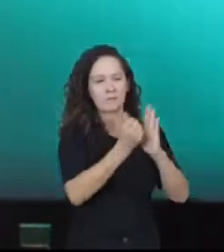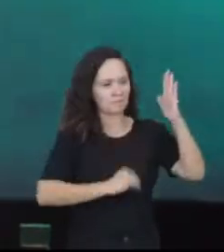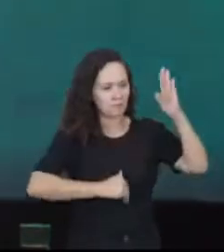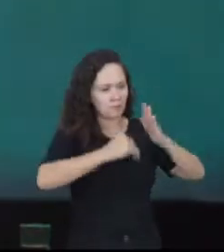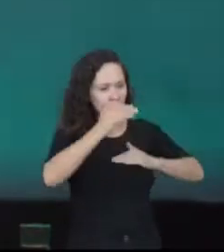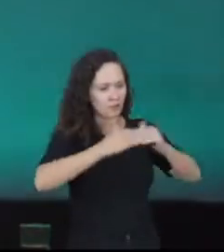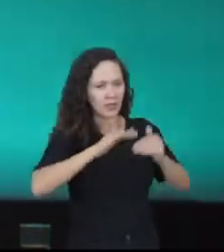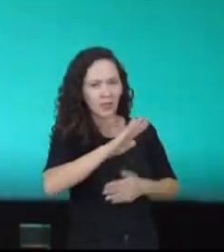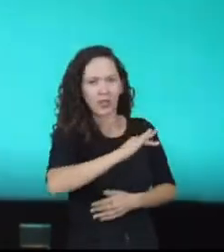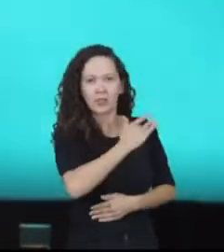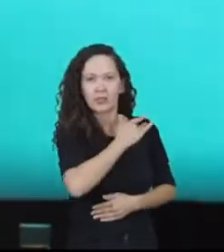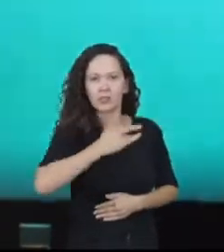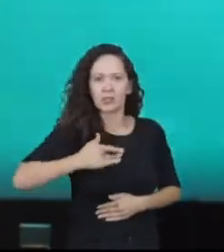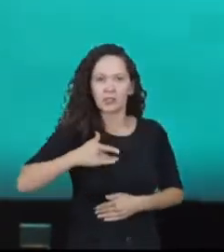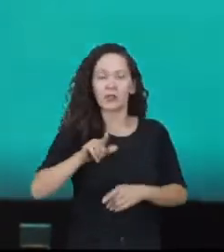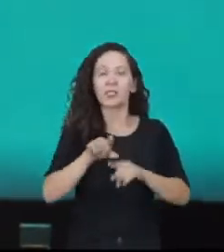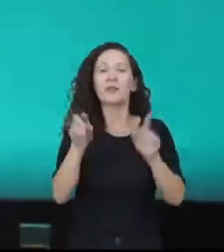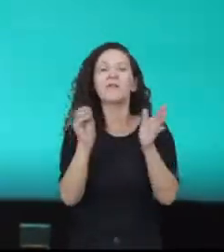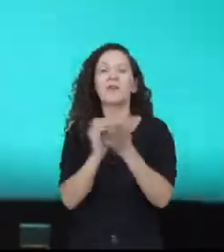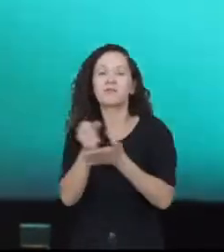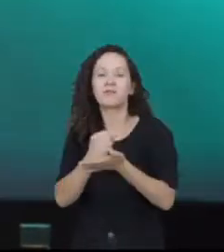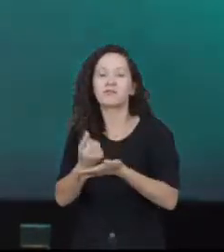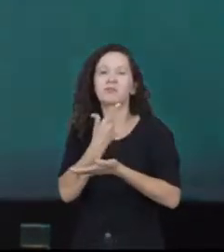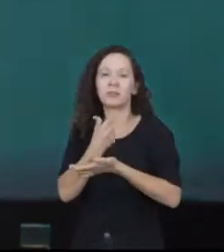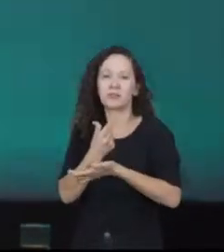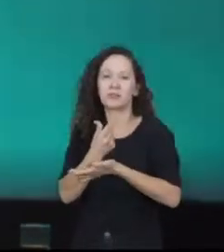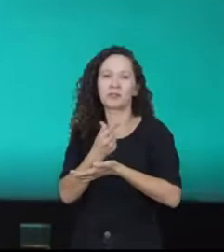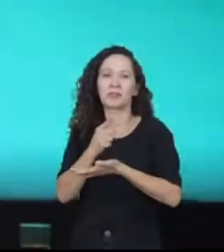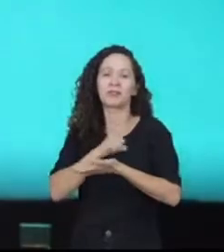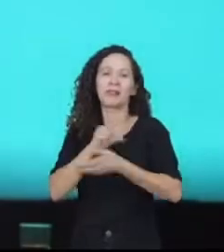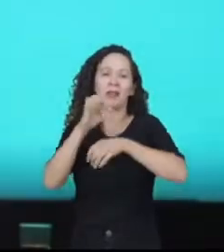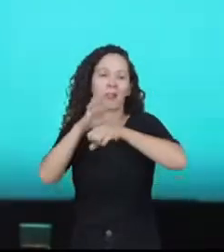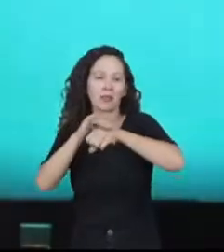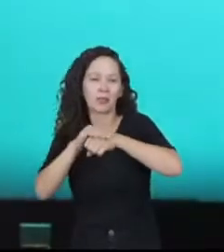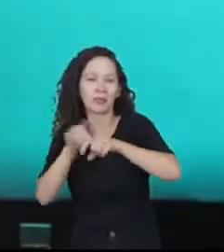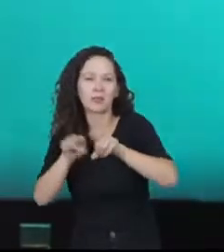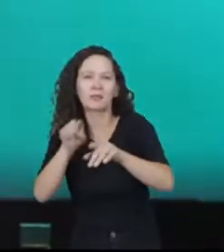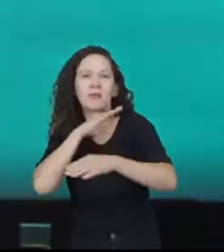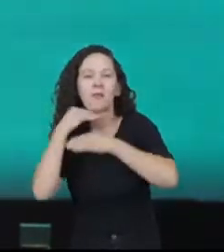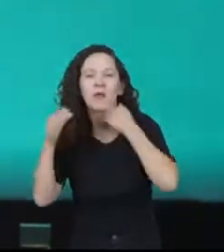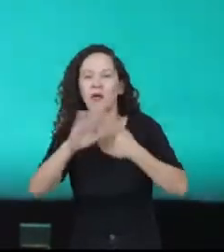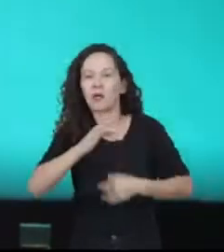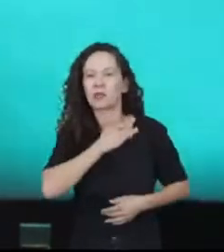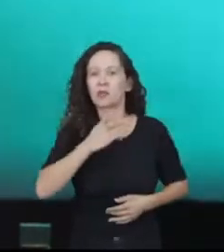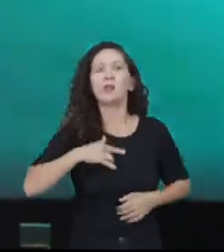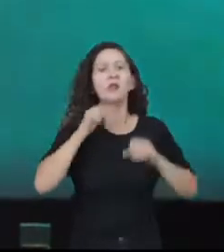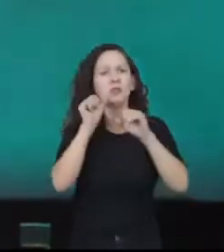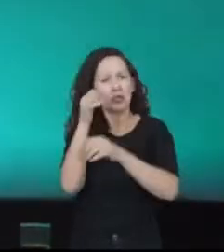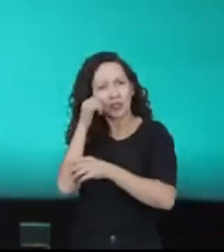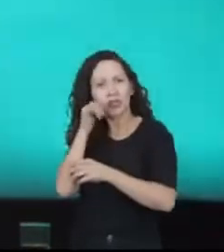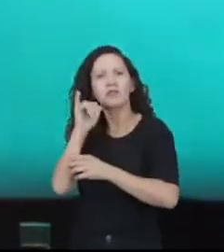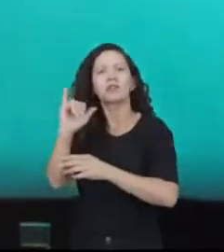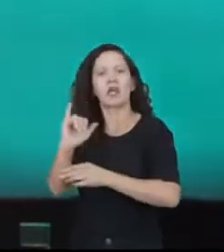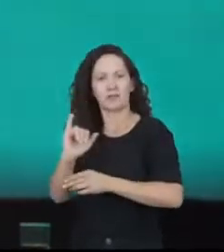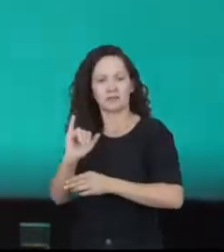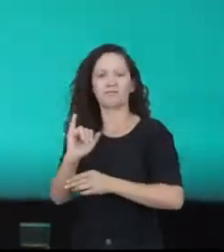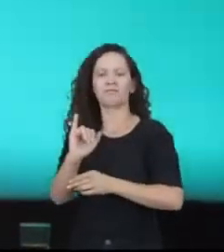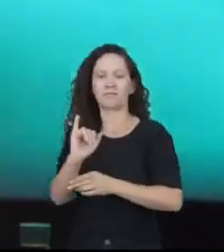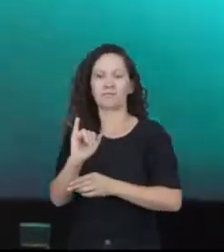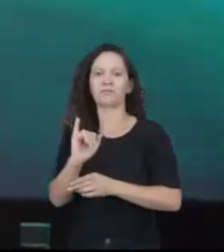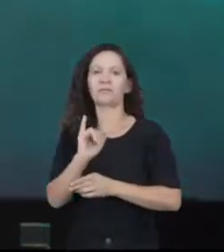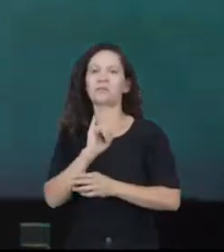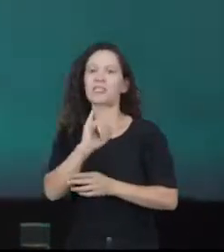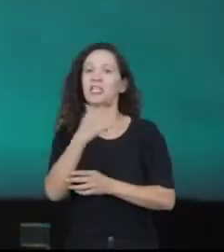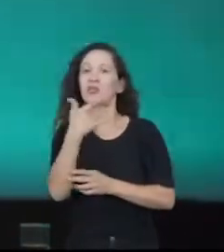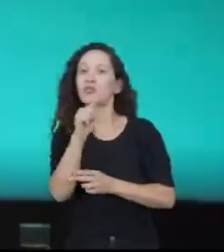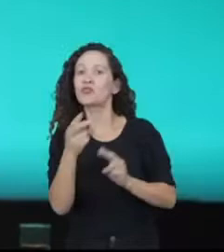e medicamentos. Sobram doenças e mortes que poderiam ser evitadas. Não fosse o SUS e